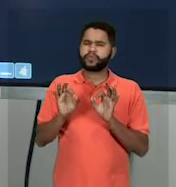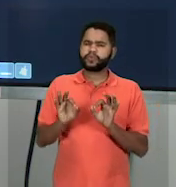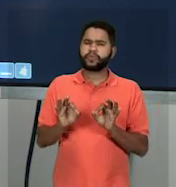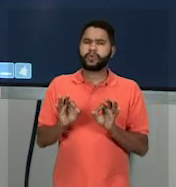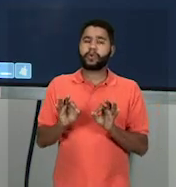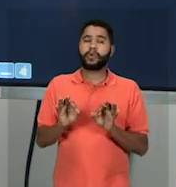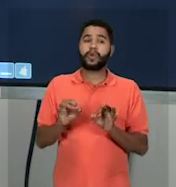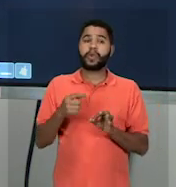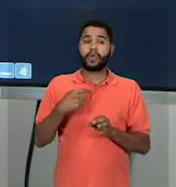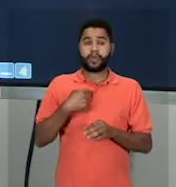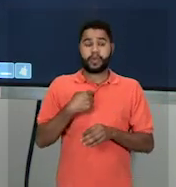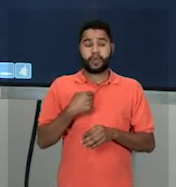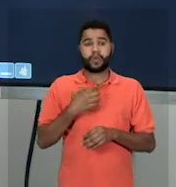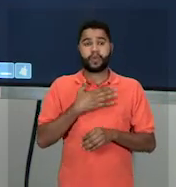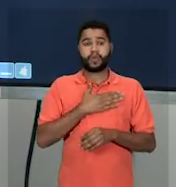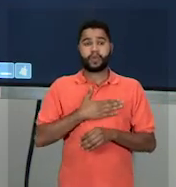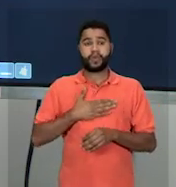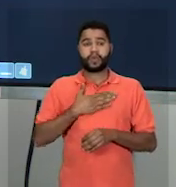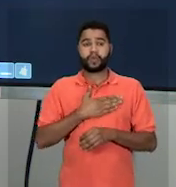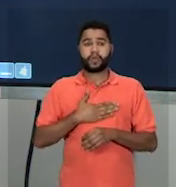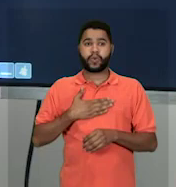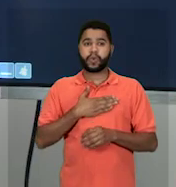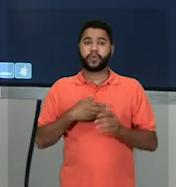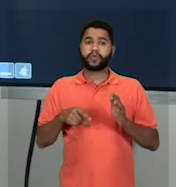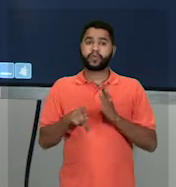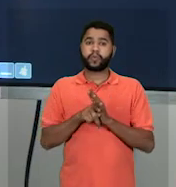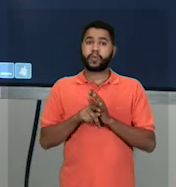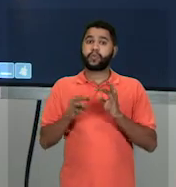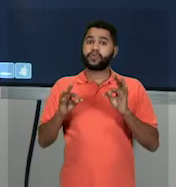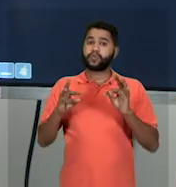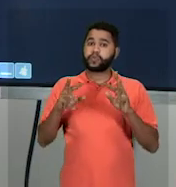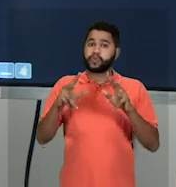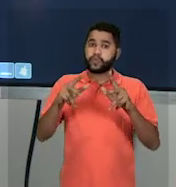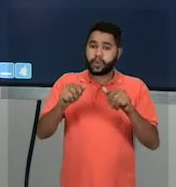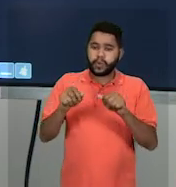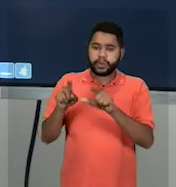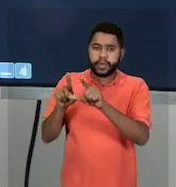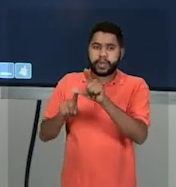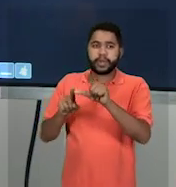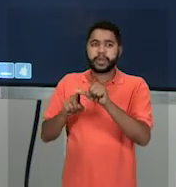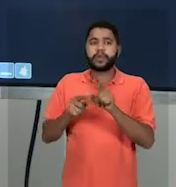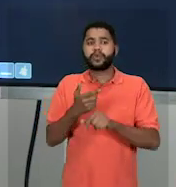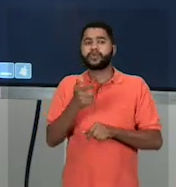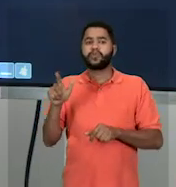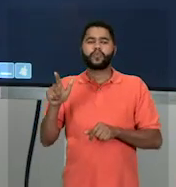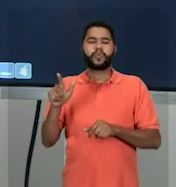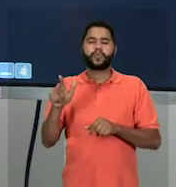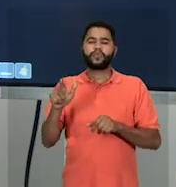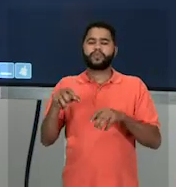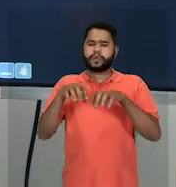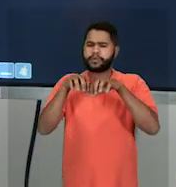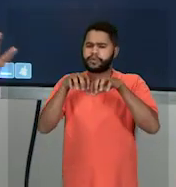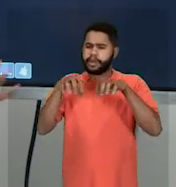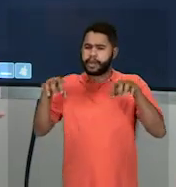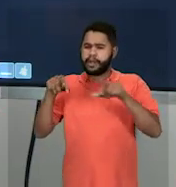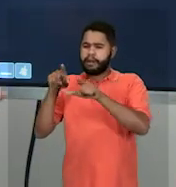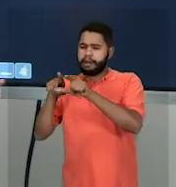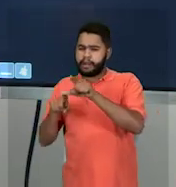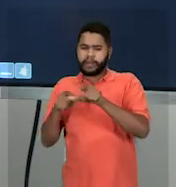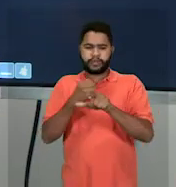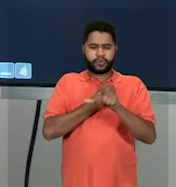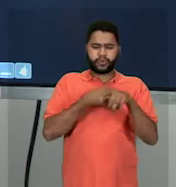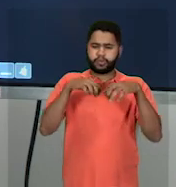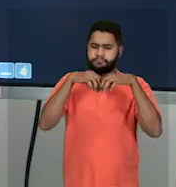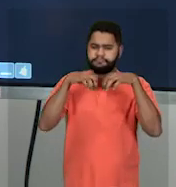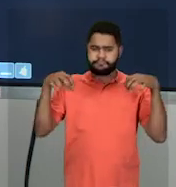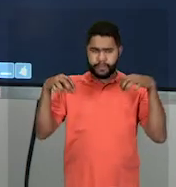e o Lucas eu gosto de colocar em um membro todas as letras e no outro membro todos os números sem Associação com